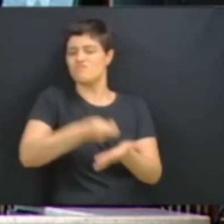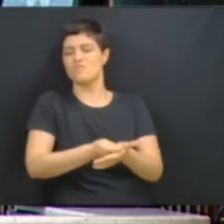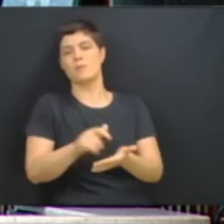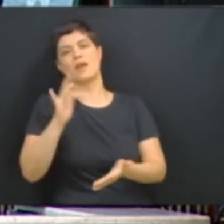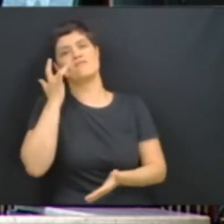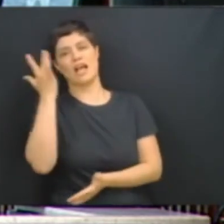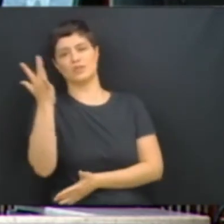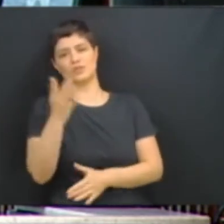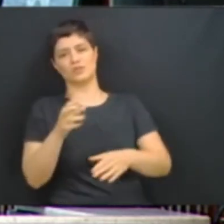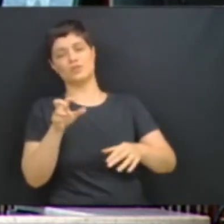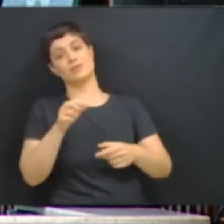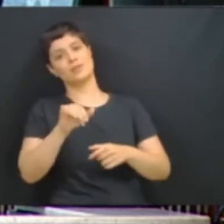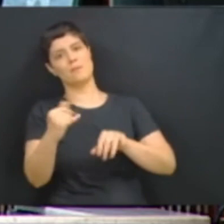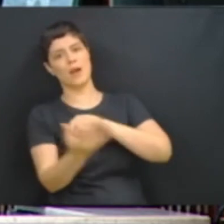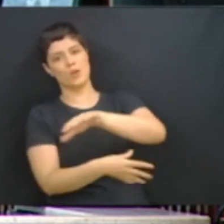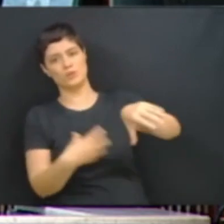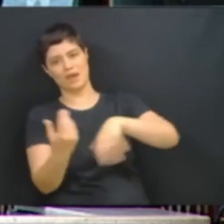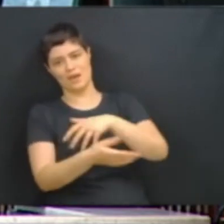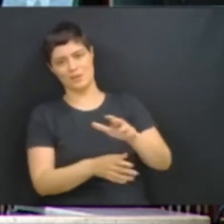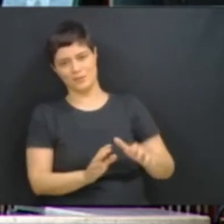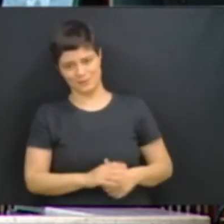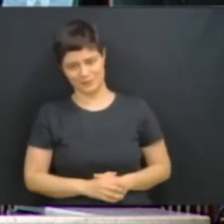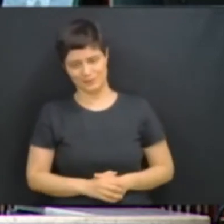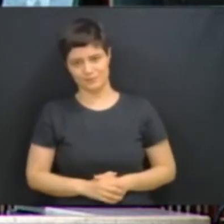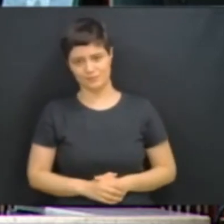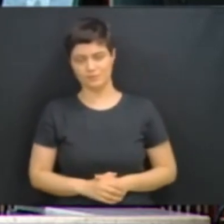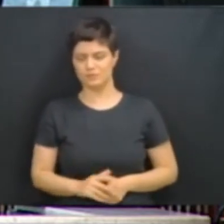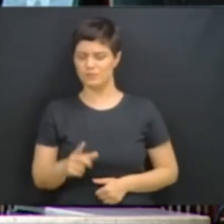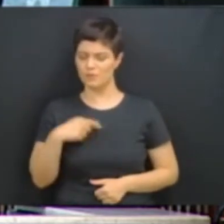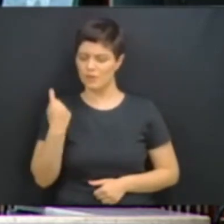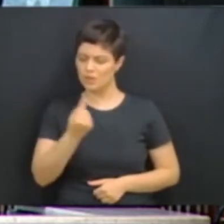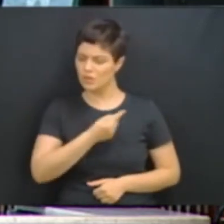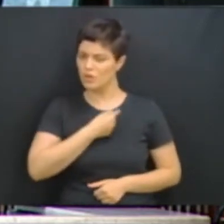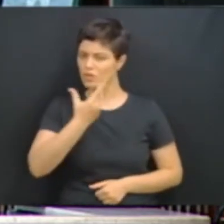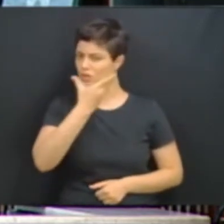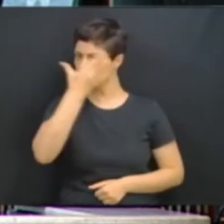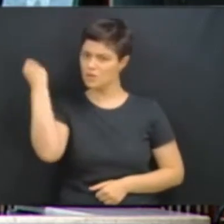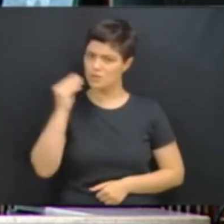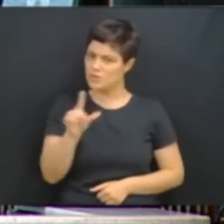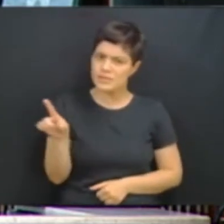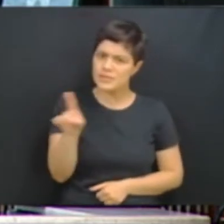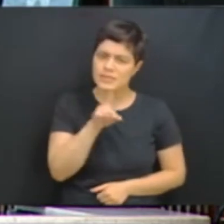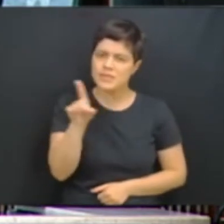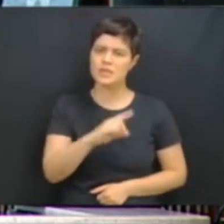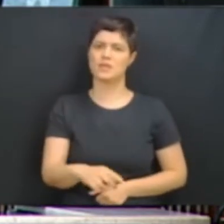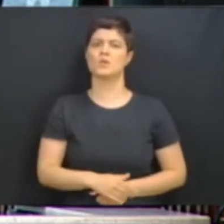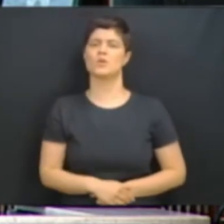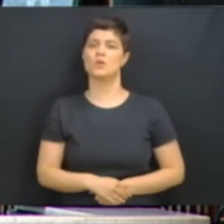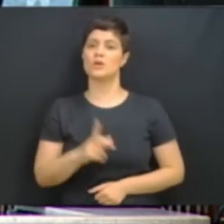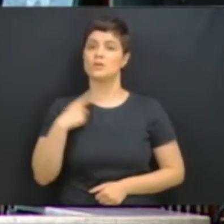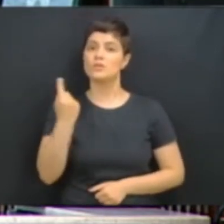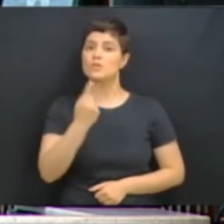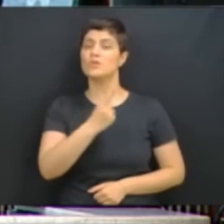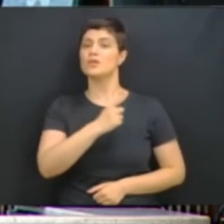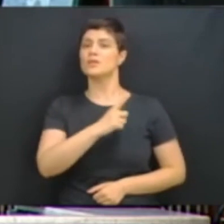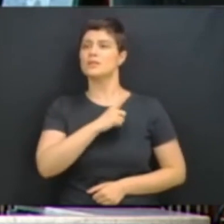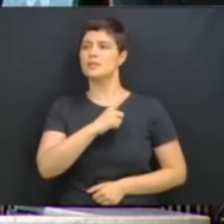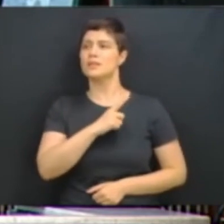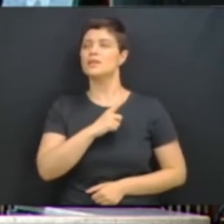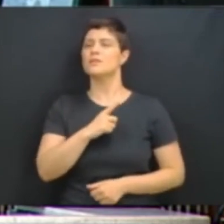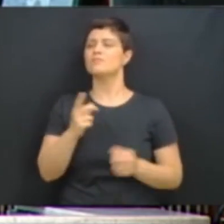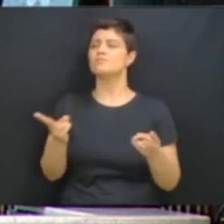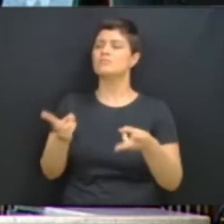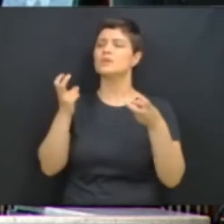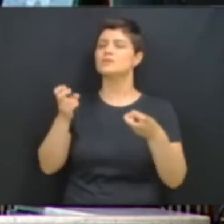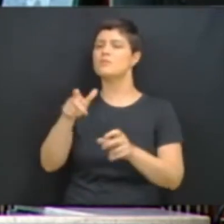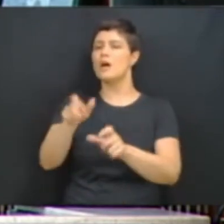queira colocar. Não esquecemos, aqueles que estão aqui, inconformados pela derrota do